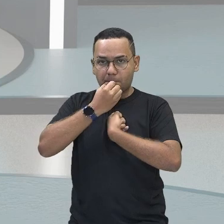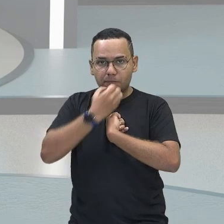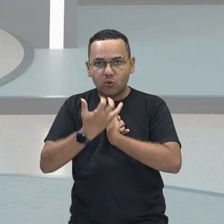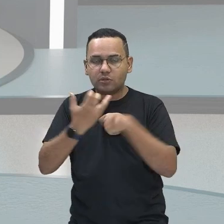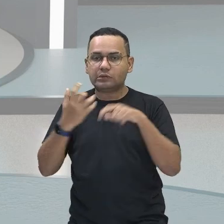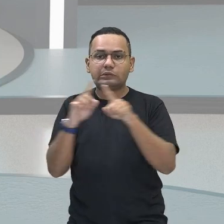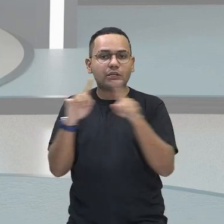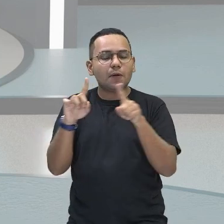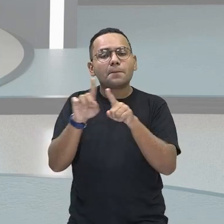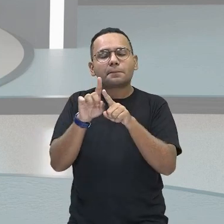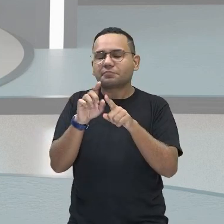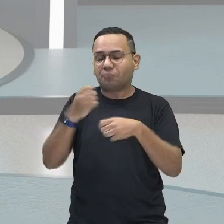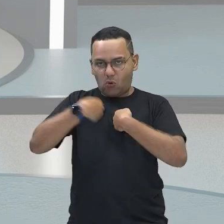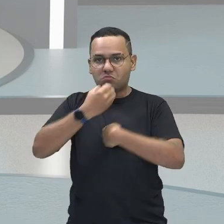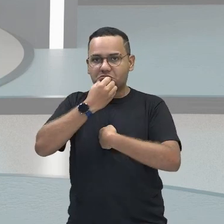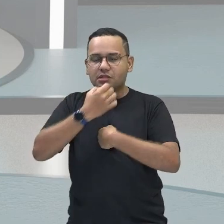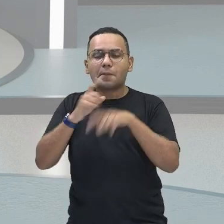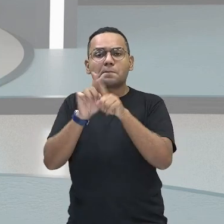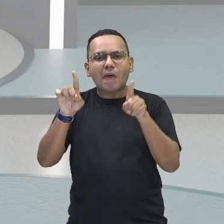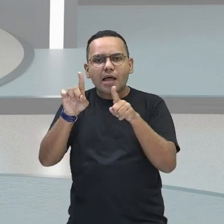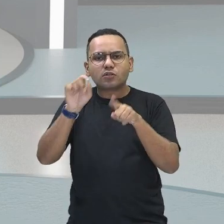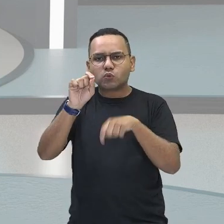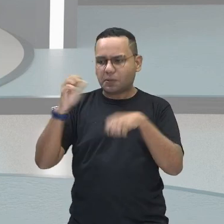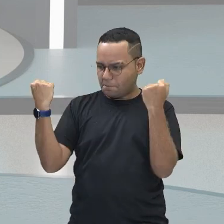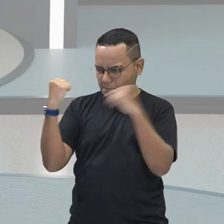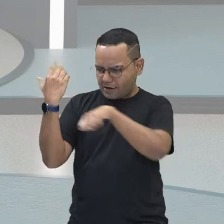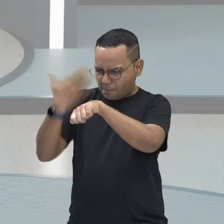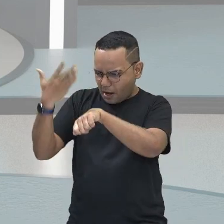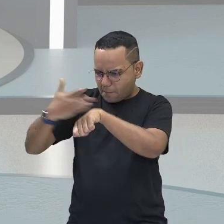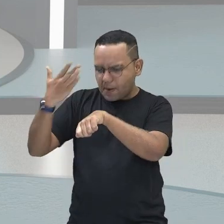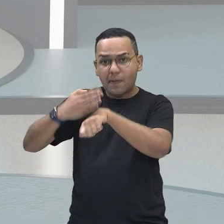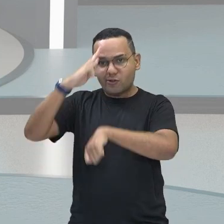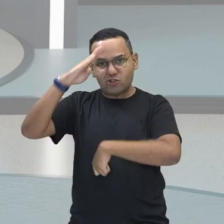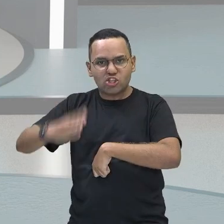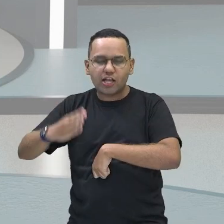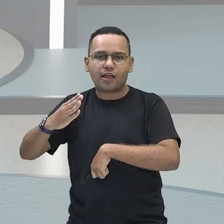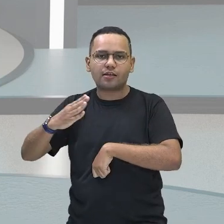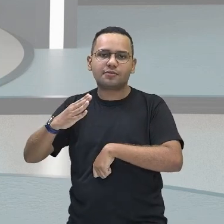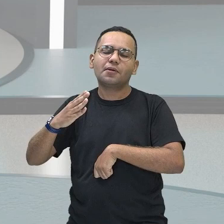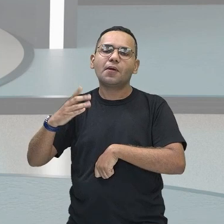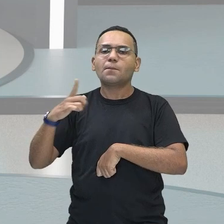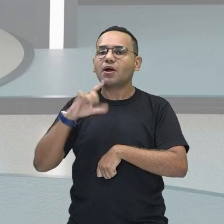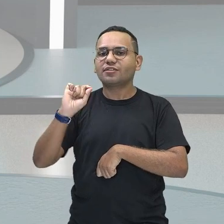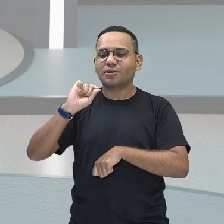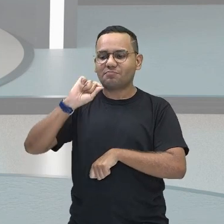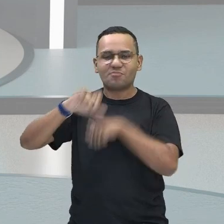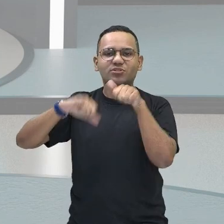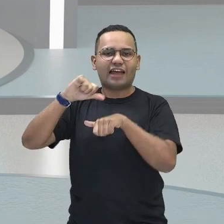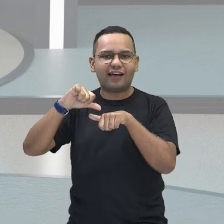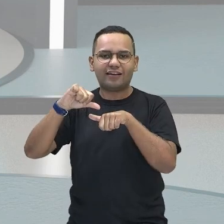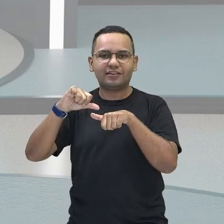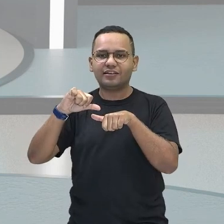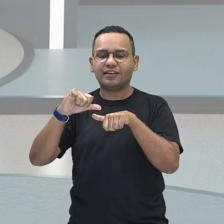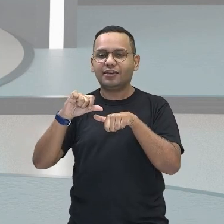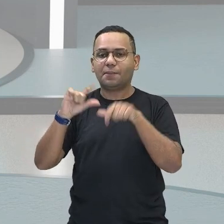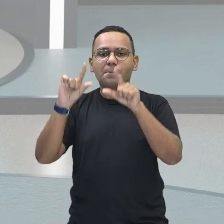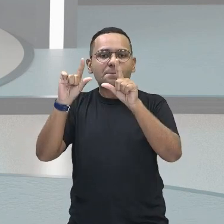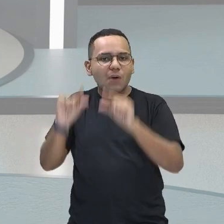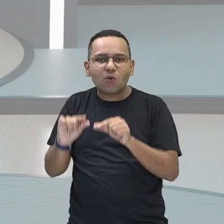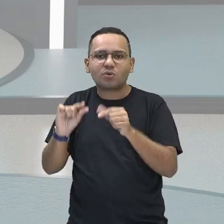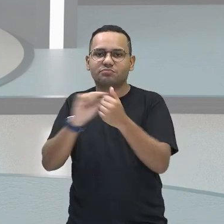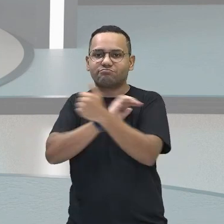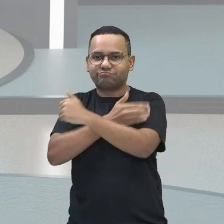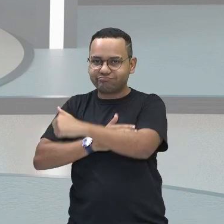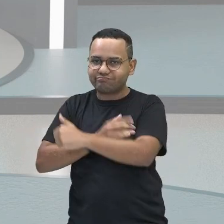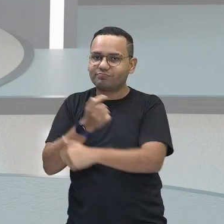destruir ali ah todo o exercício que você aplicou em determinada estrutura do seu corpo eu trago para vocês